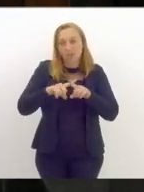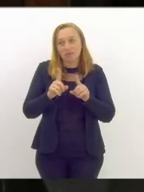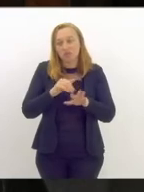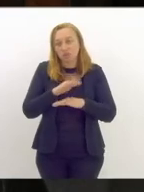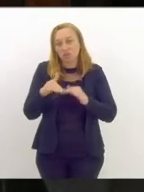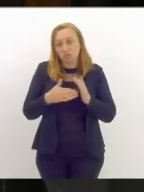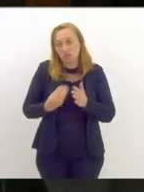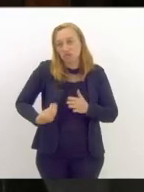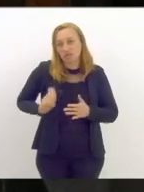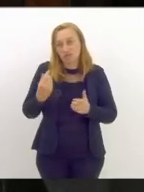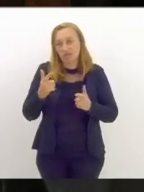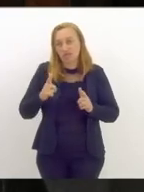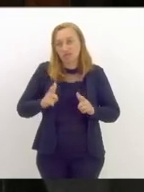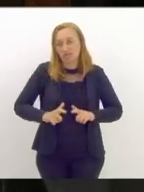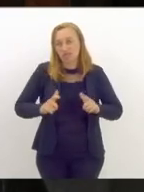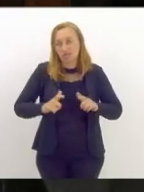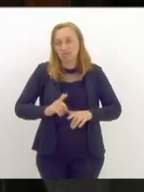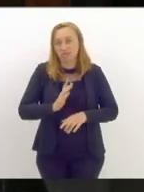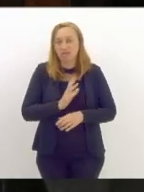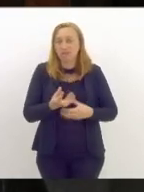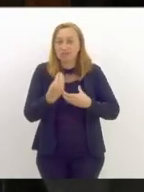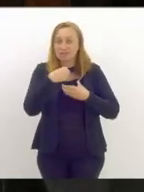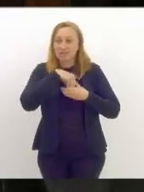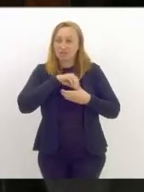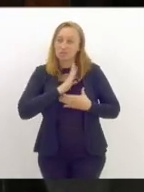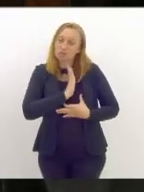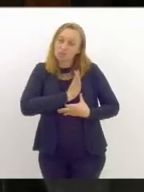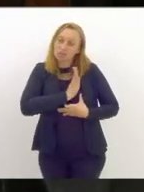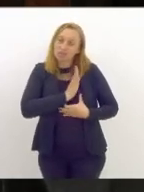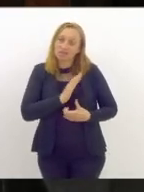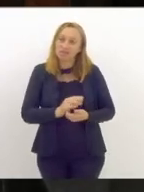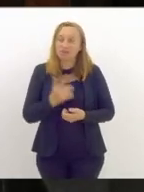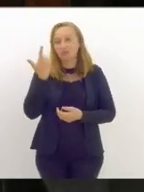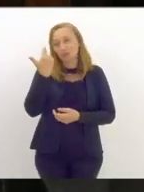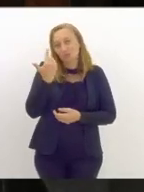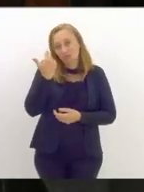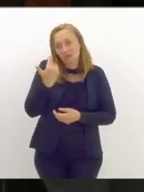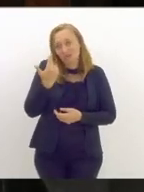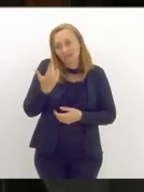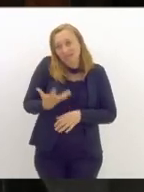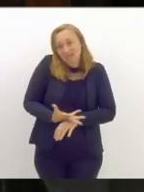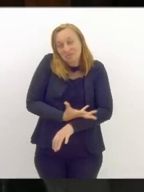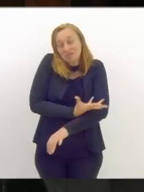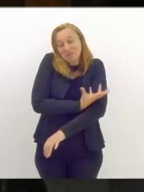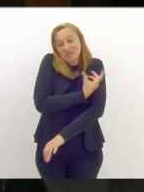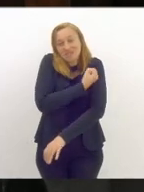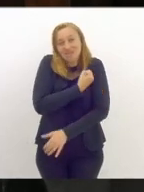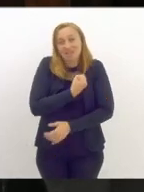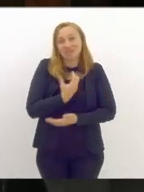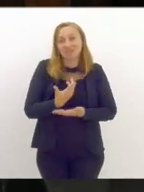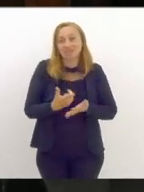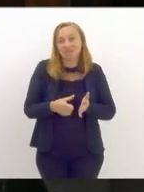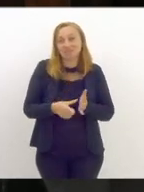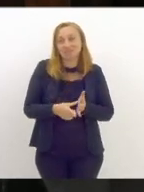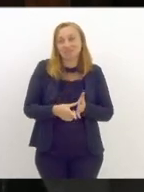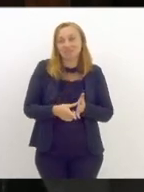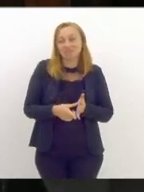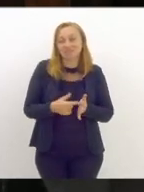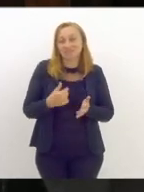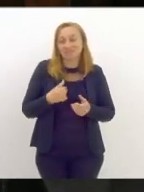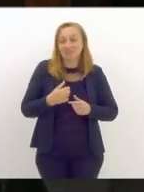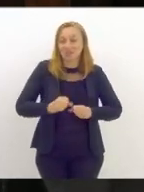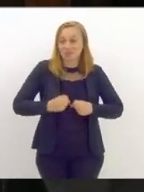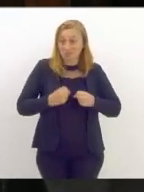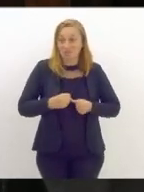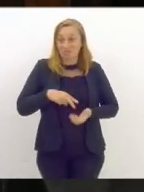aqui estão no meu coração. Acho que é normal a gente se emocionar assim, né? Eu costumo manter firme,